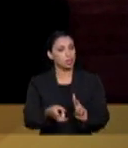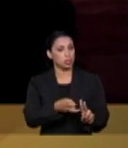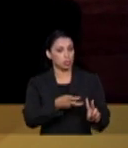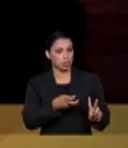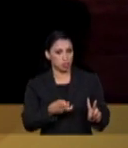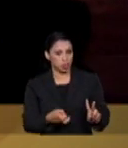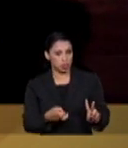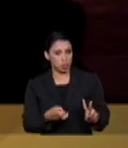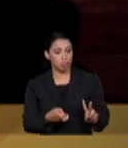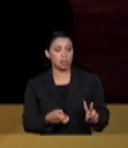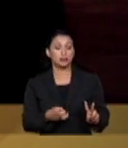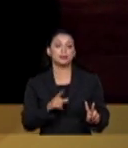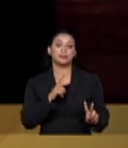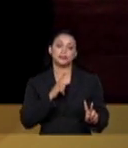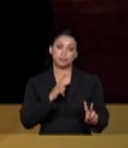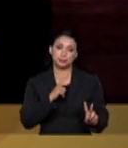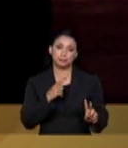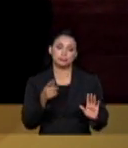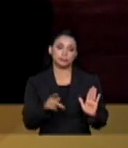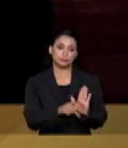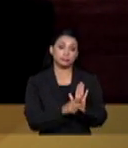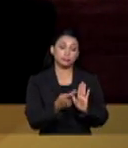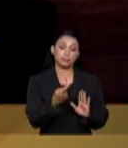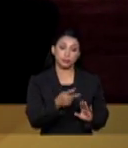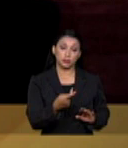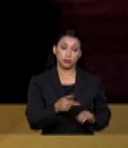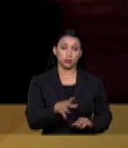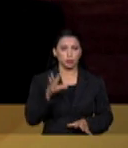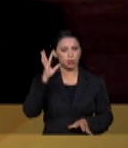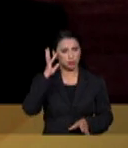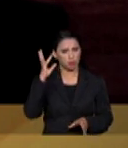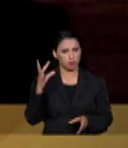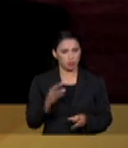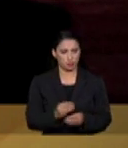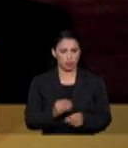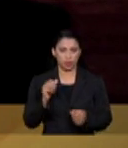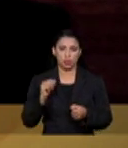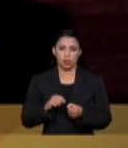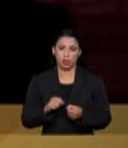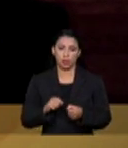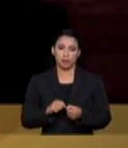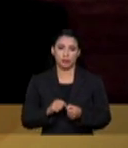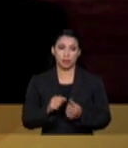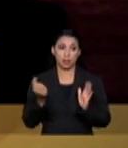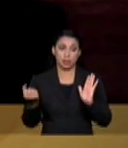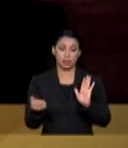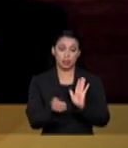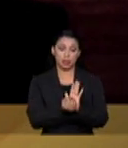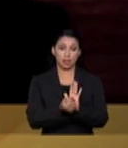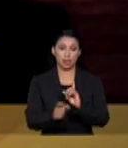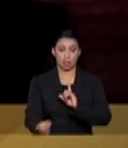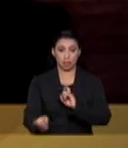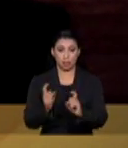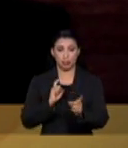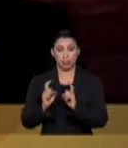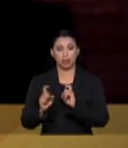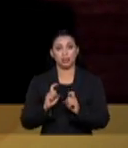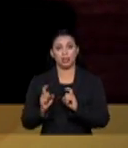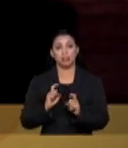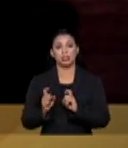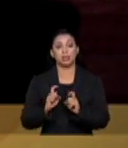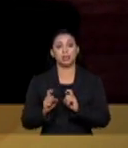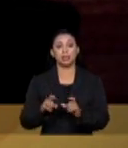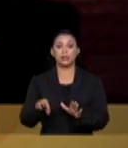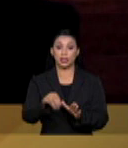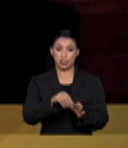independe para este fim da conclusão mesmo realização da demarcação administrativa dessa